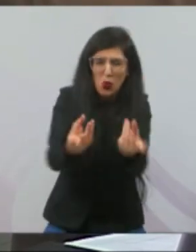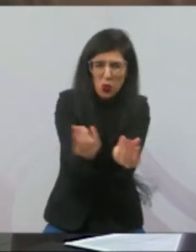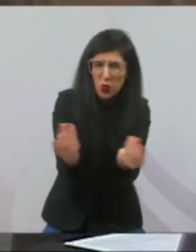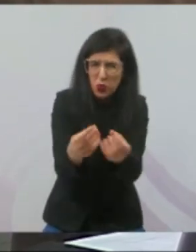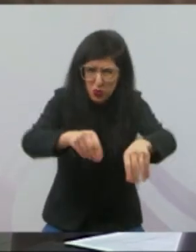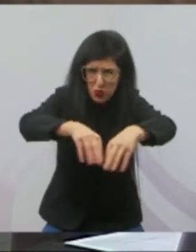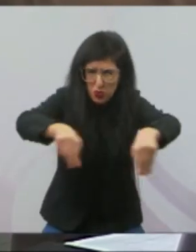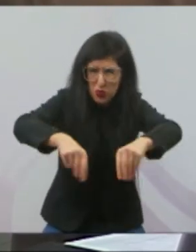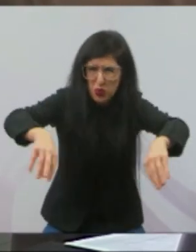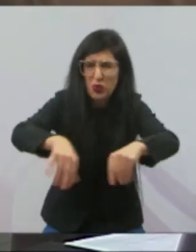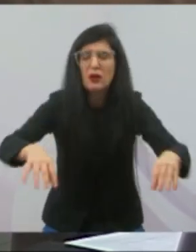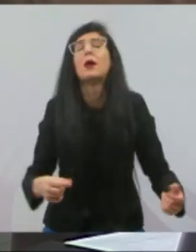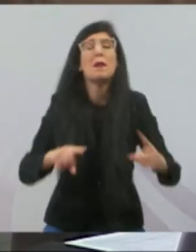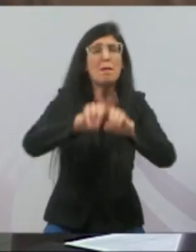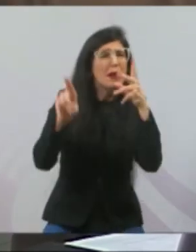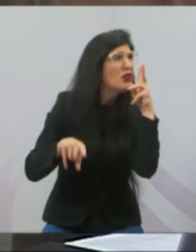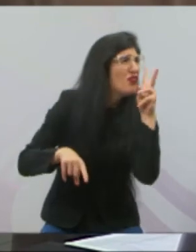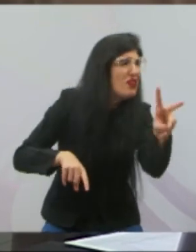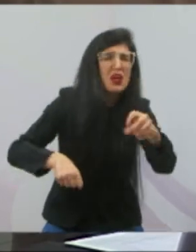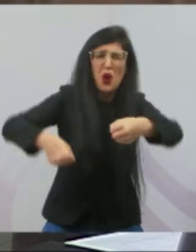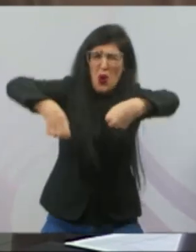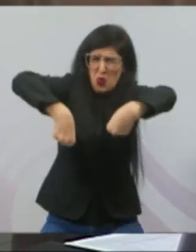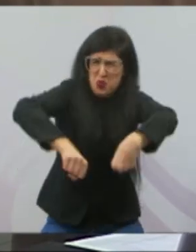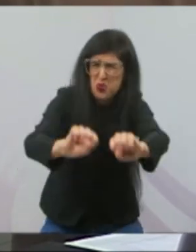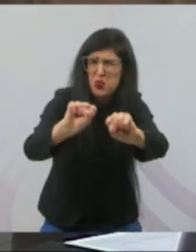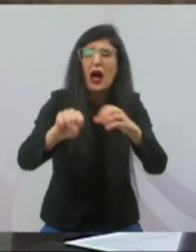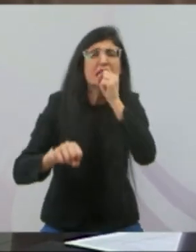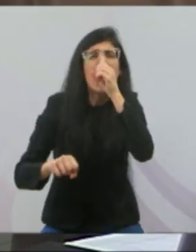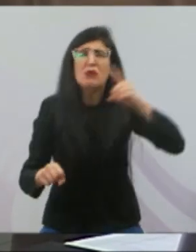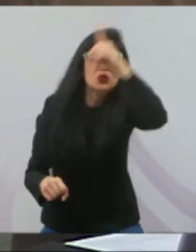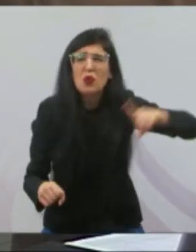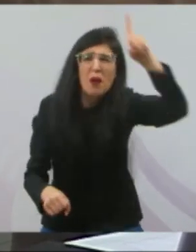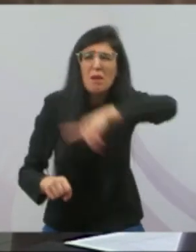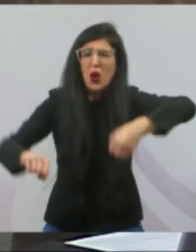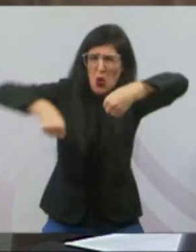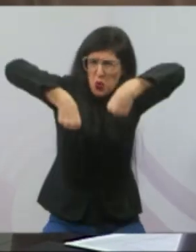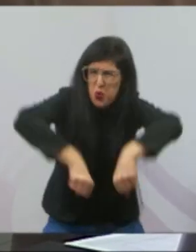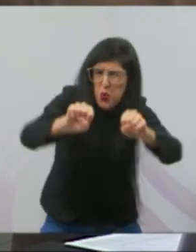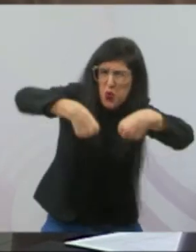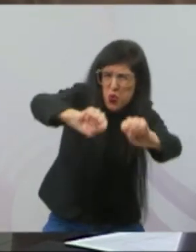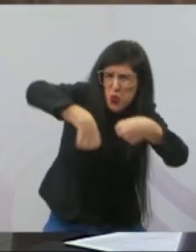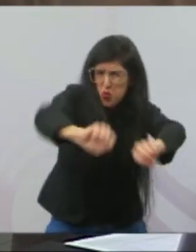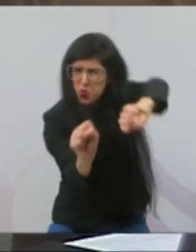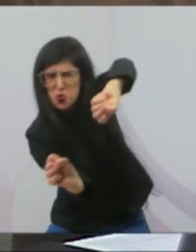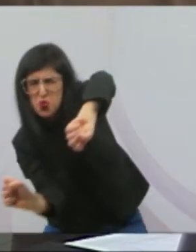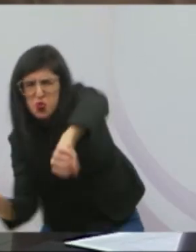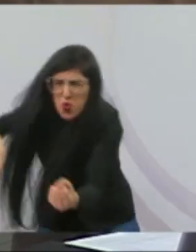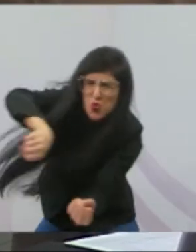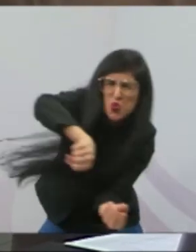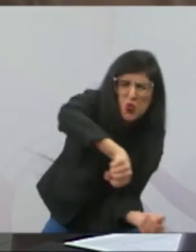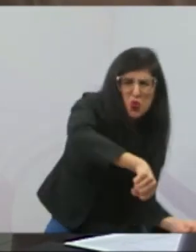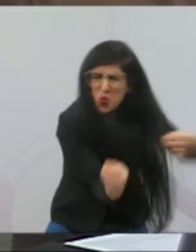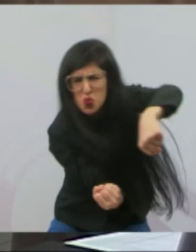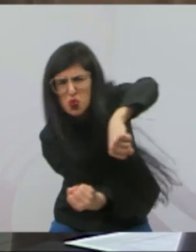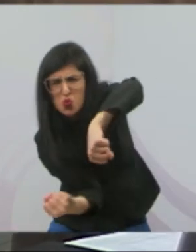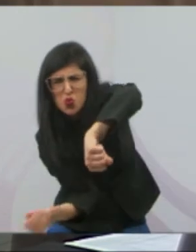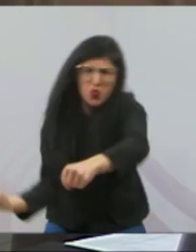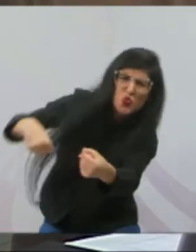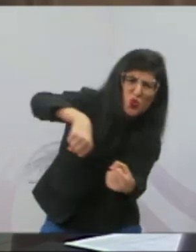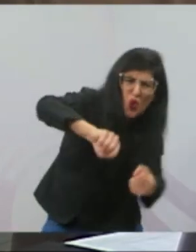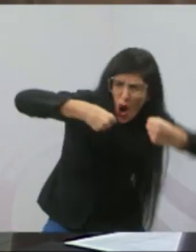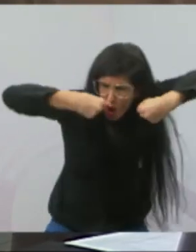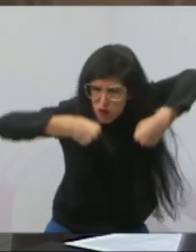ficar agora assistidos no espaço que eles já acharam ontem. Senhor presidente, eu também queria contribuir com esse assunto,